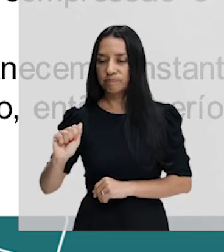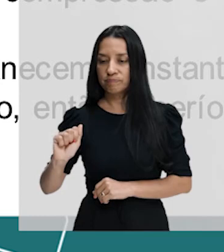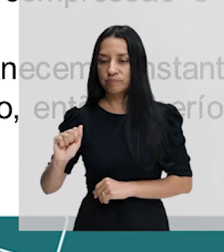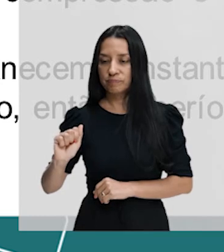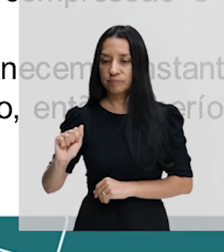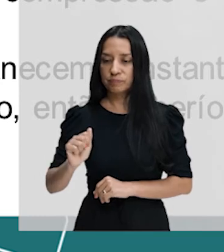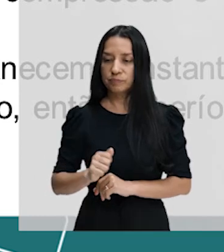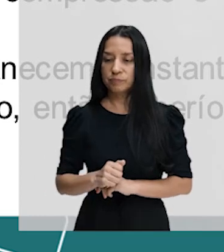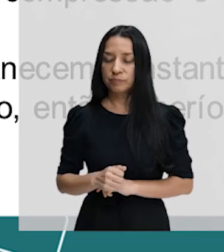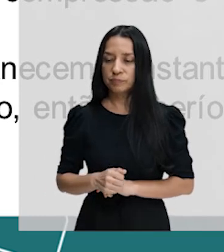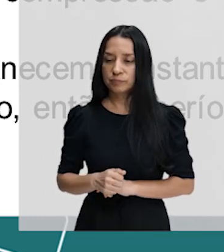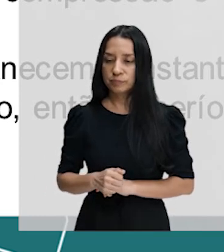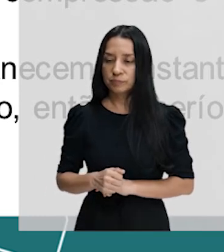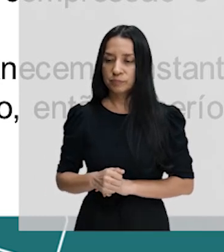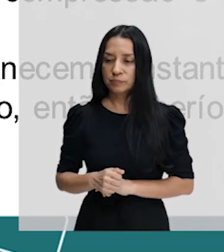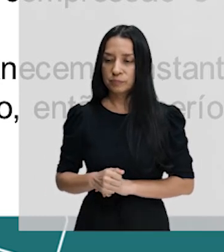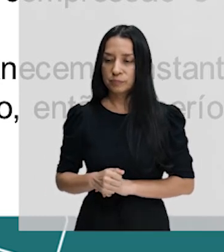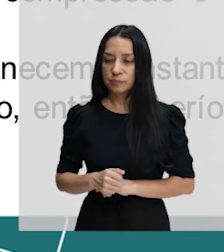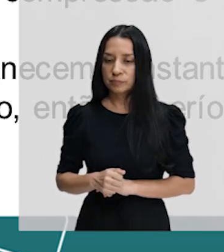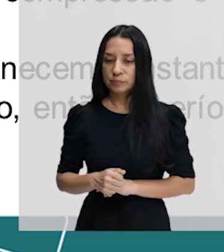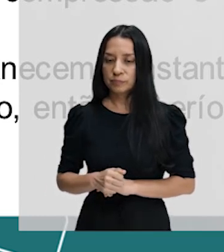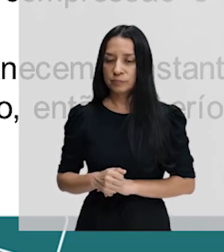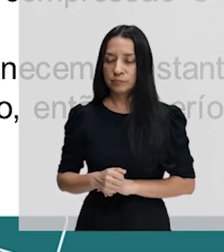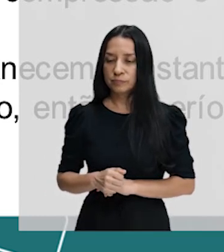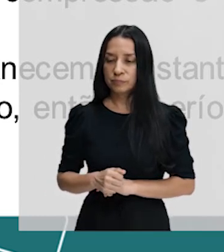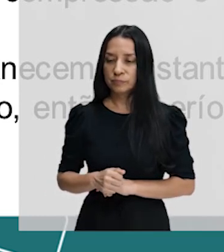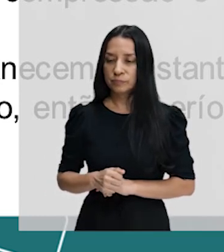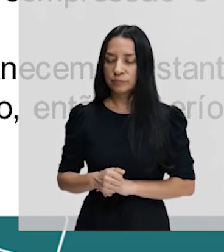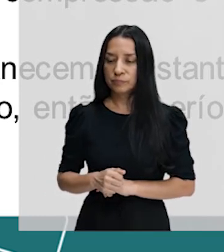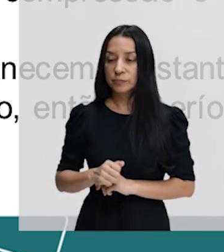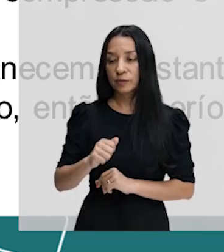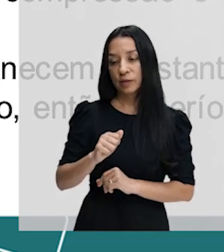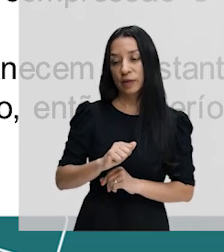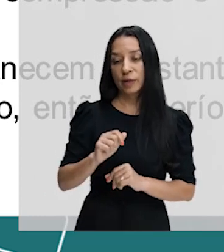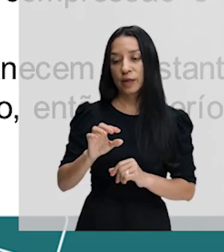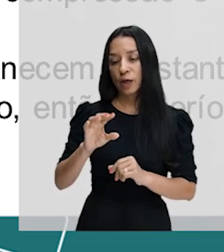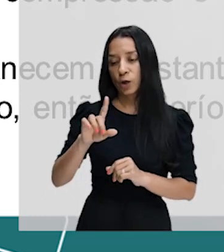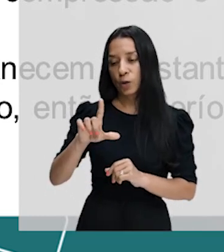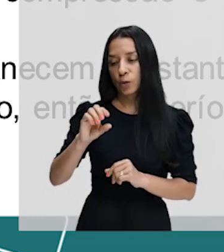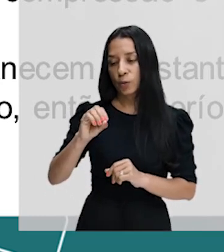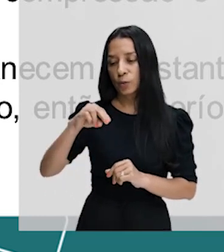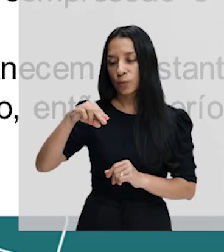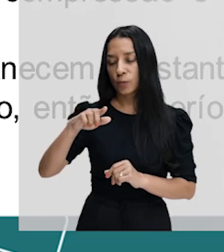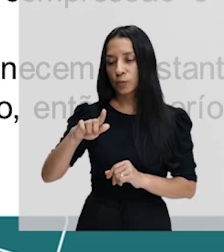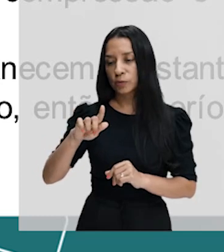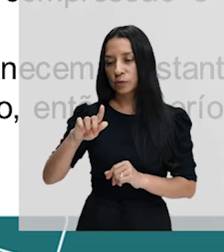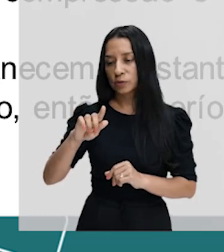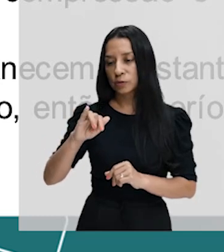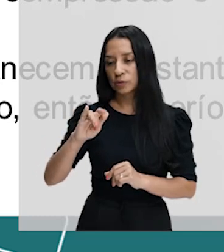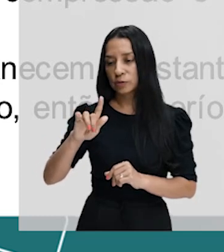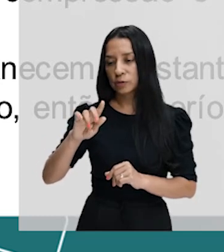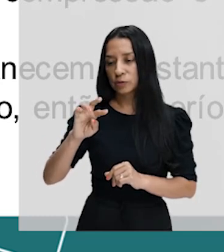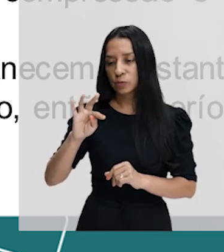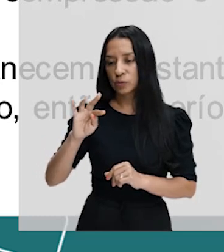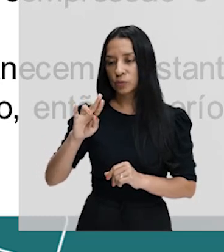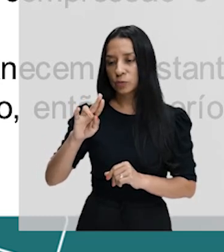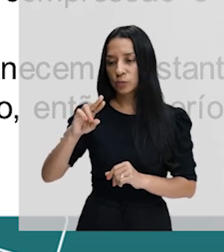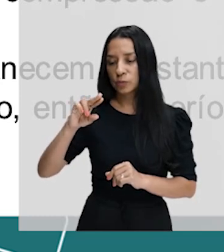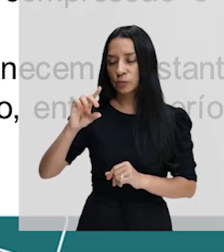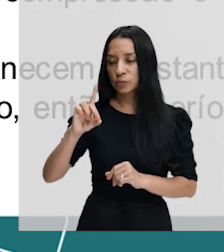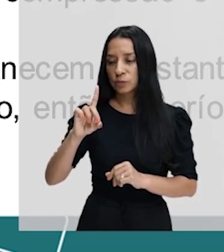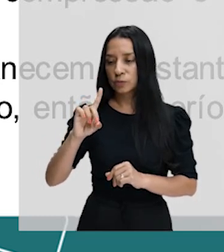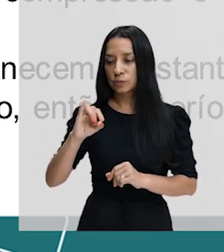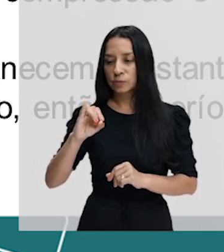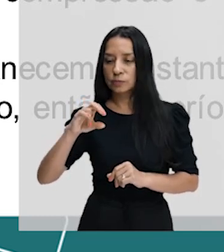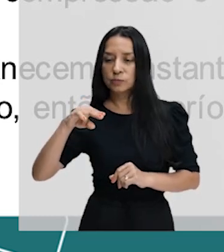a é uma onda longitudinal e seu comprimento de onda né então ele disse que a